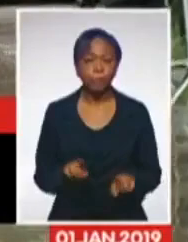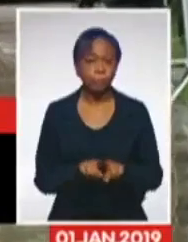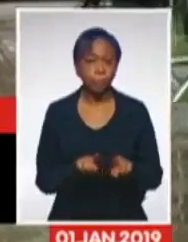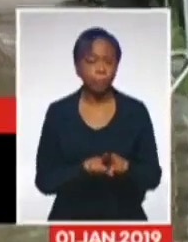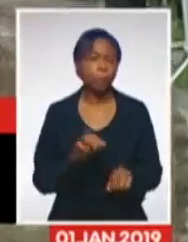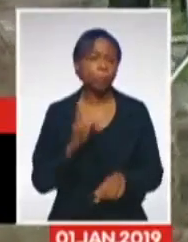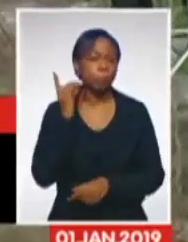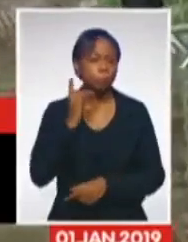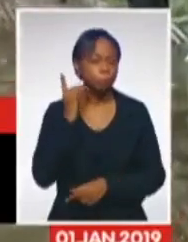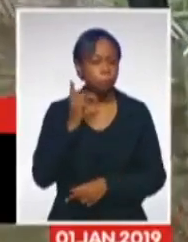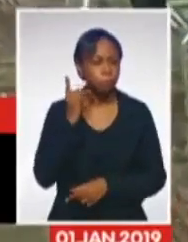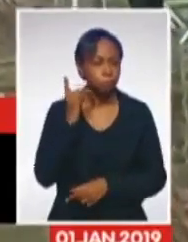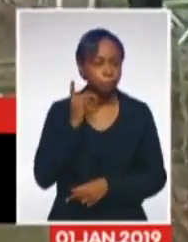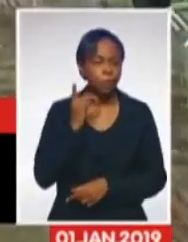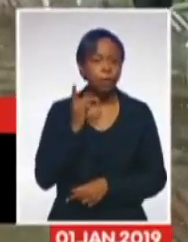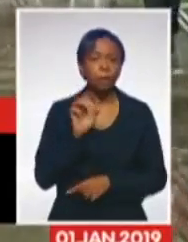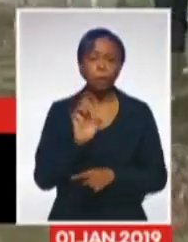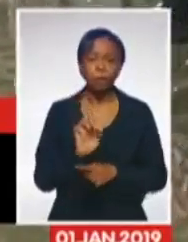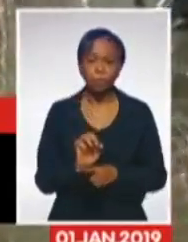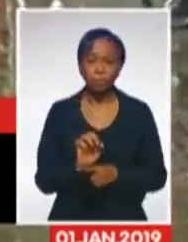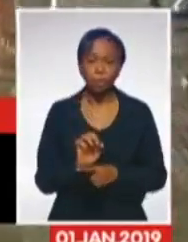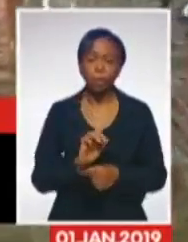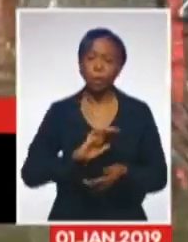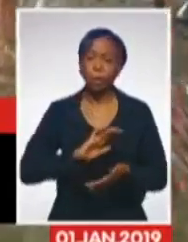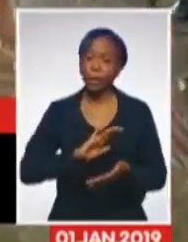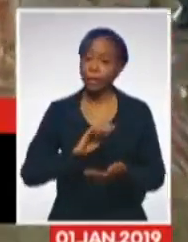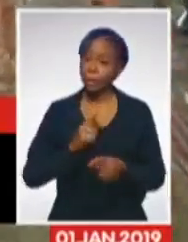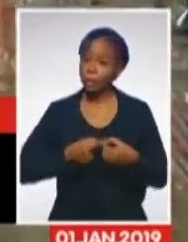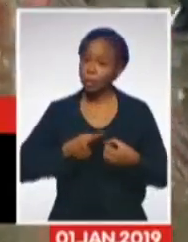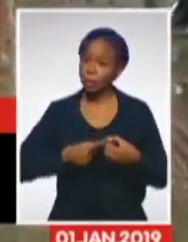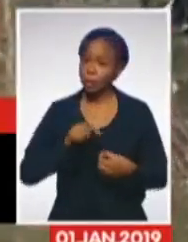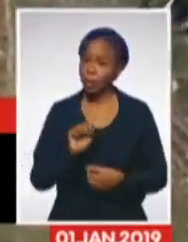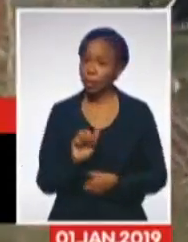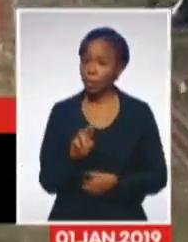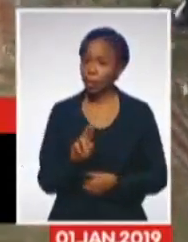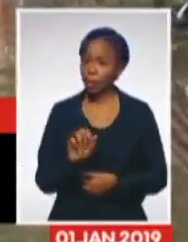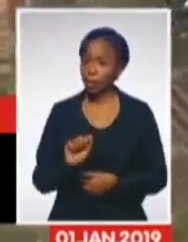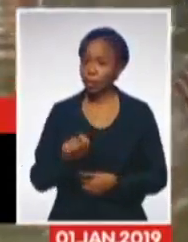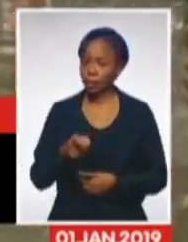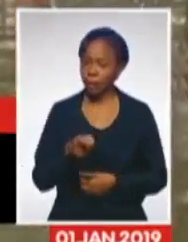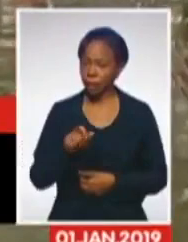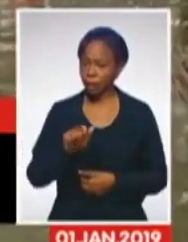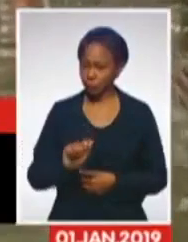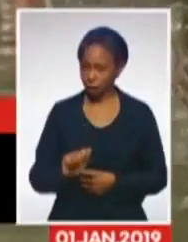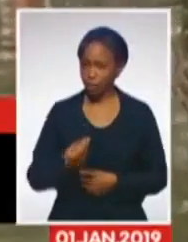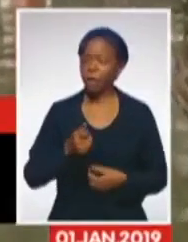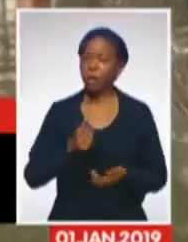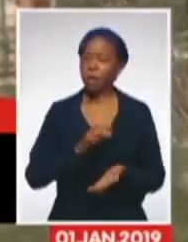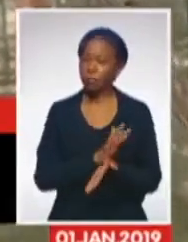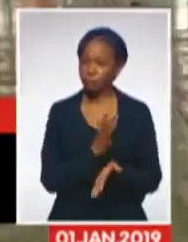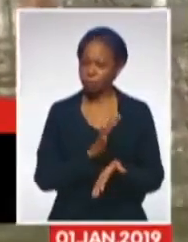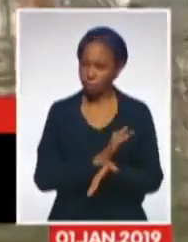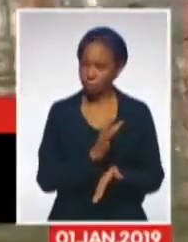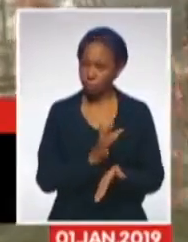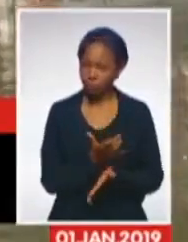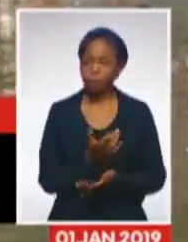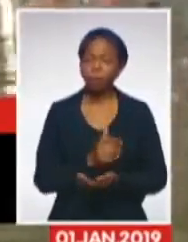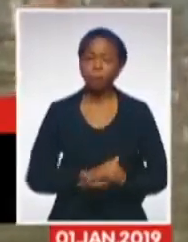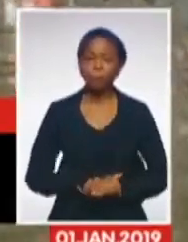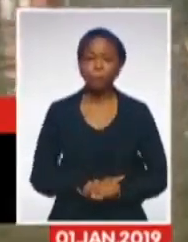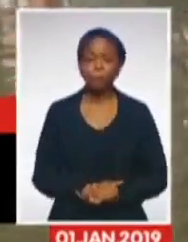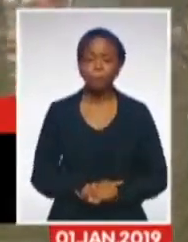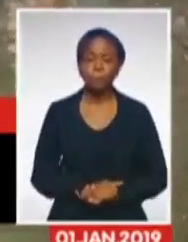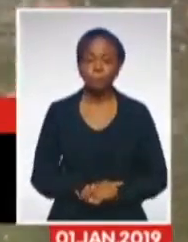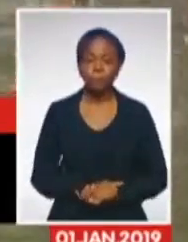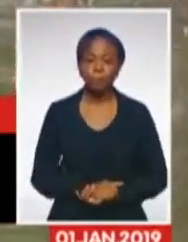estadual Bosco, que é de Araxá, cidade natal de Romeu Zema. Alá, Marco, o carro onde está